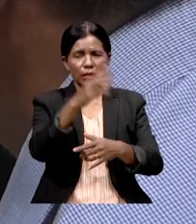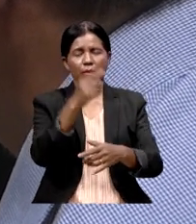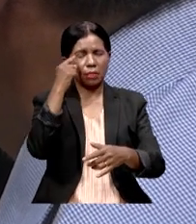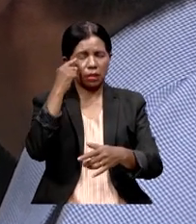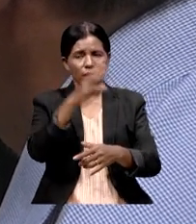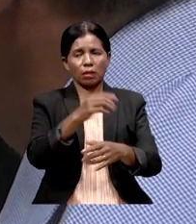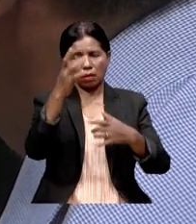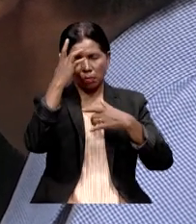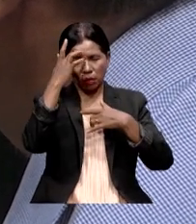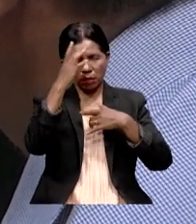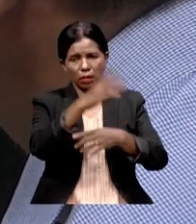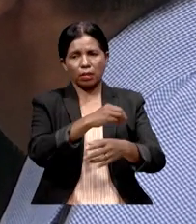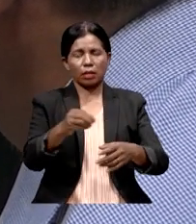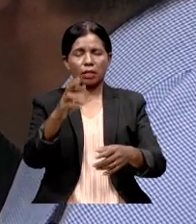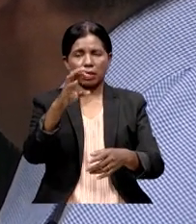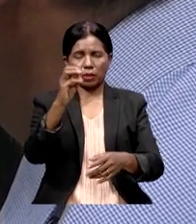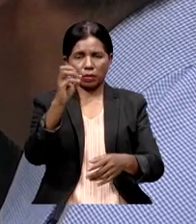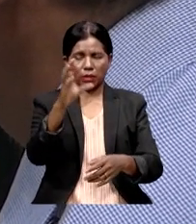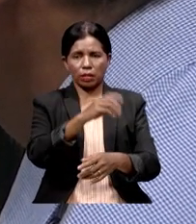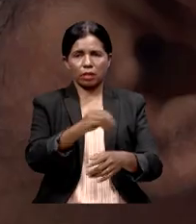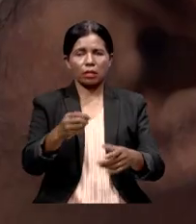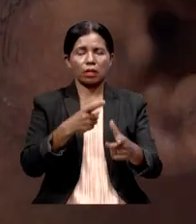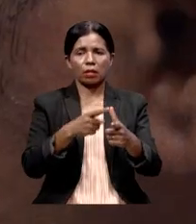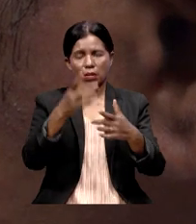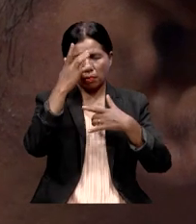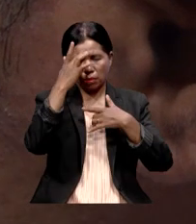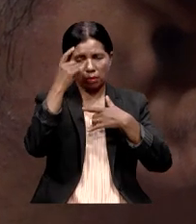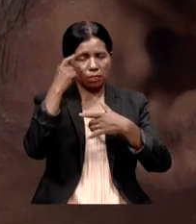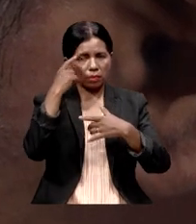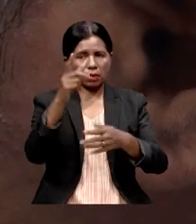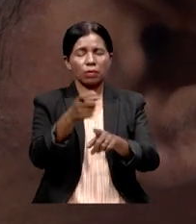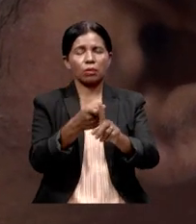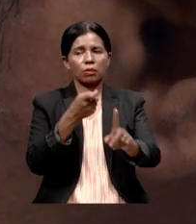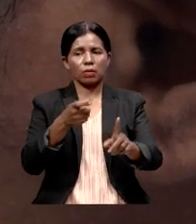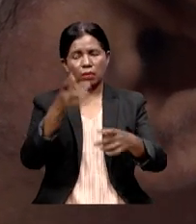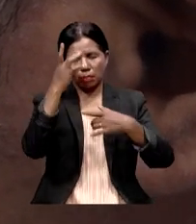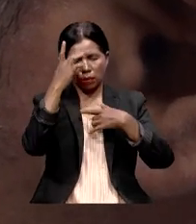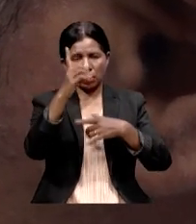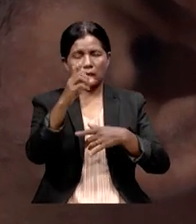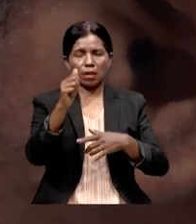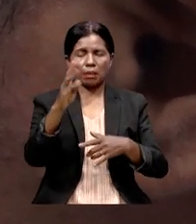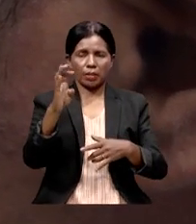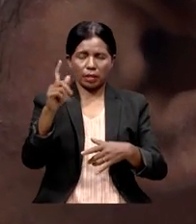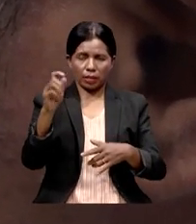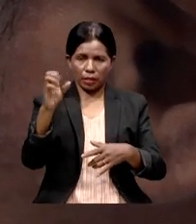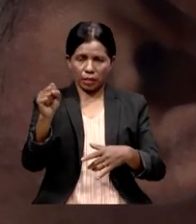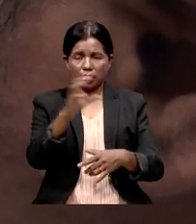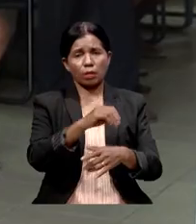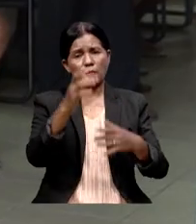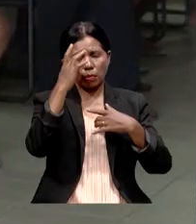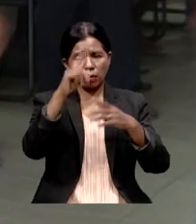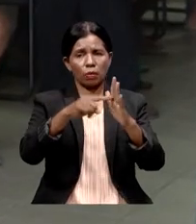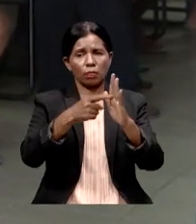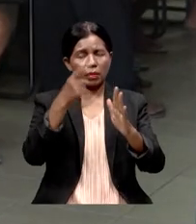hanesa moras catarac, retinopatia, diabética, camoras matam nebe causa os moras diabetes. Petresium camoras nebe hahu